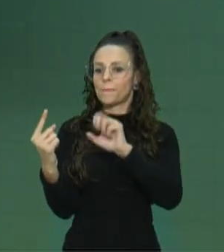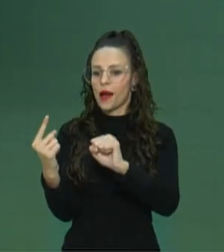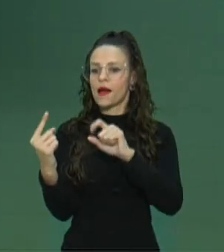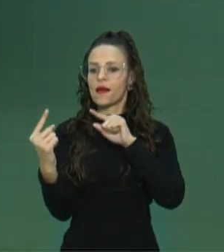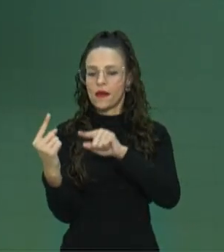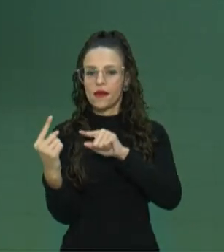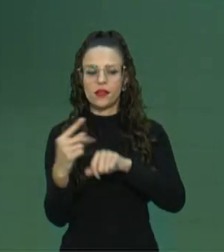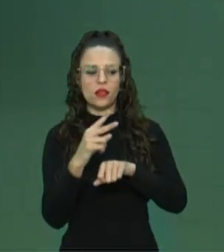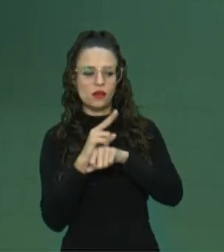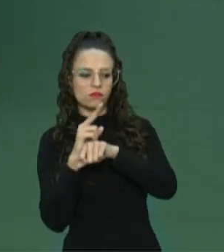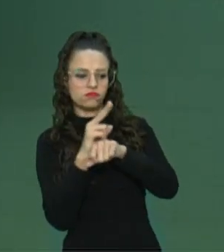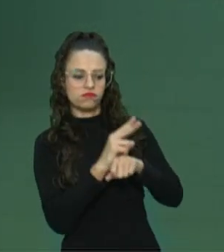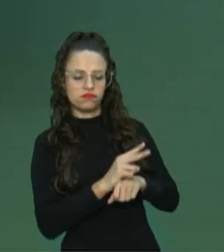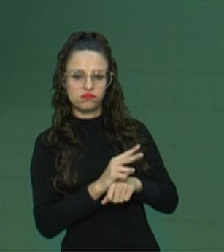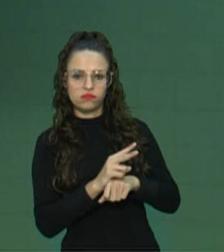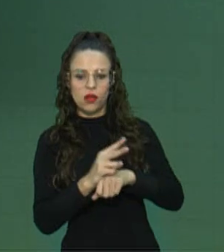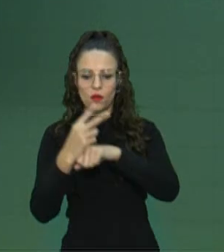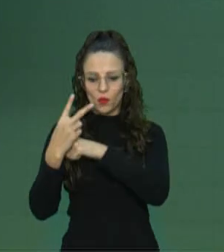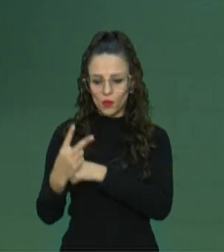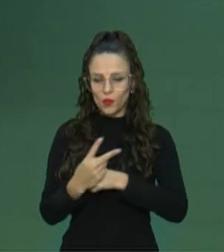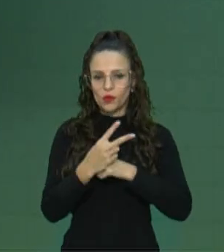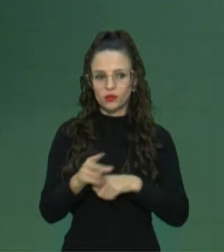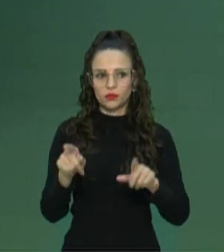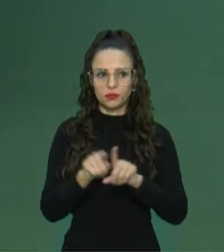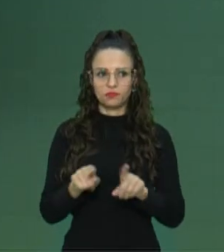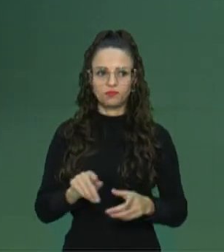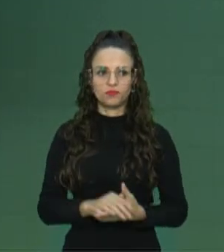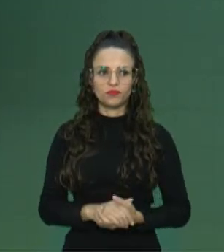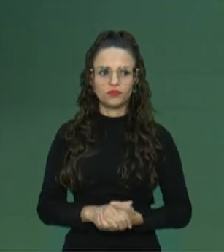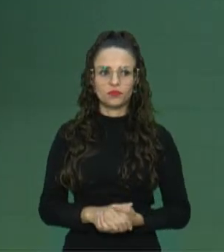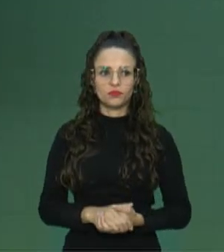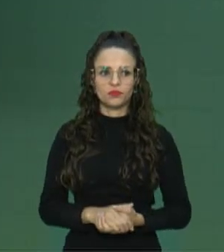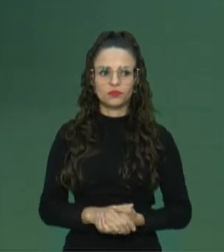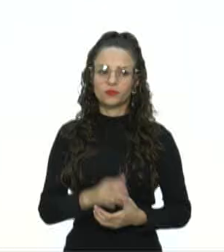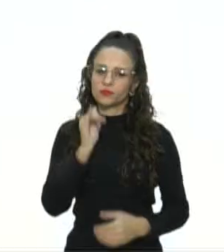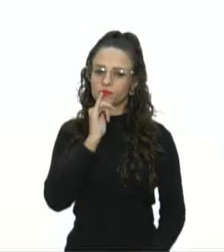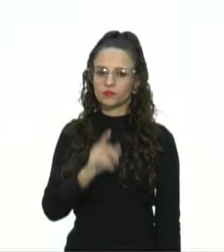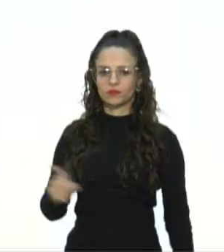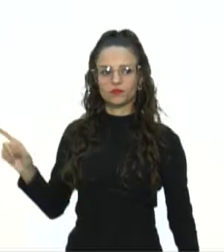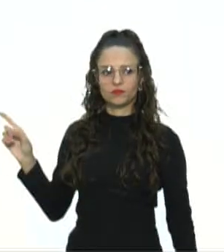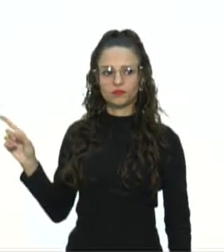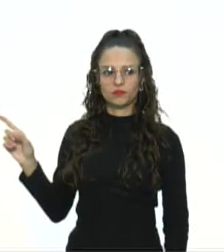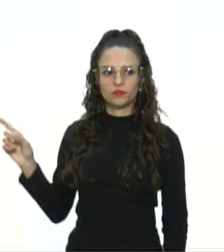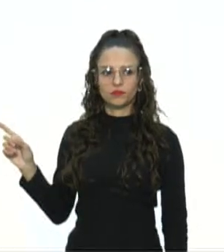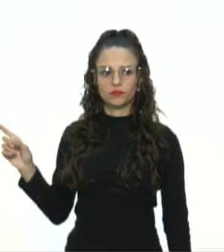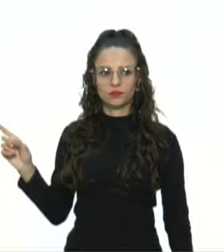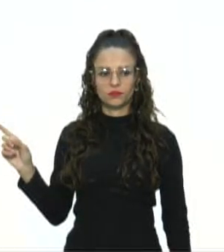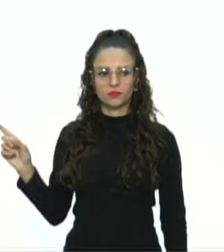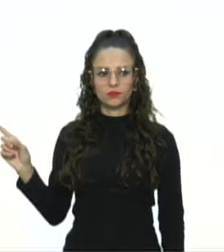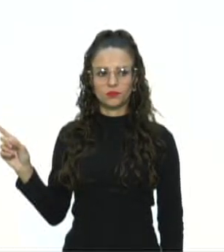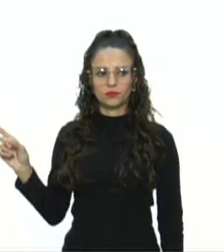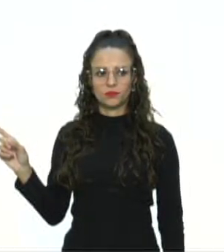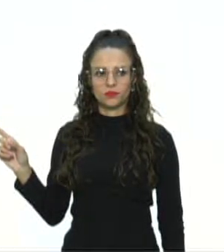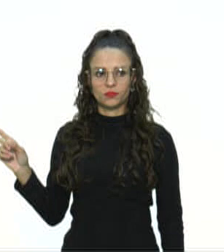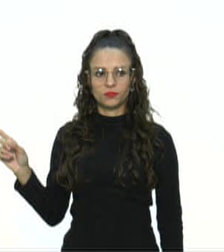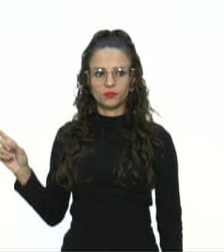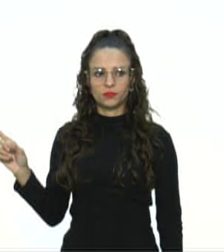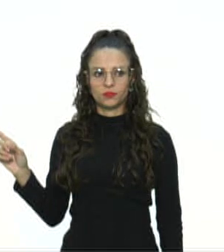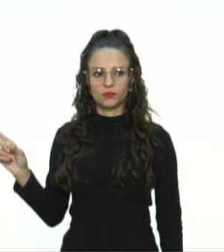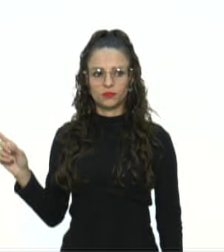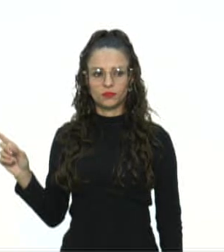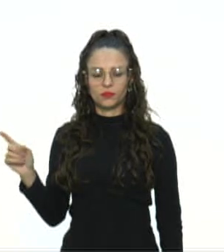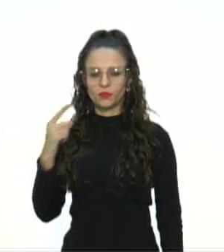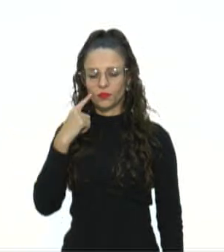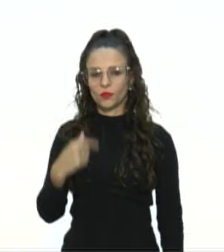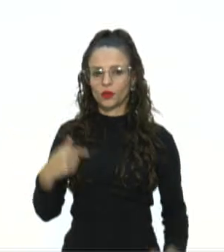aplicar os contragolpes. Então fica nesse estilo como está na animação, né? Então podemos ver que o atleta todo de